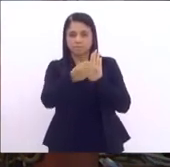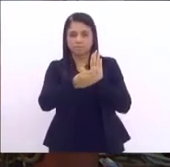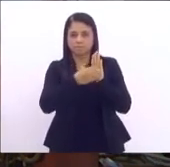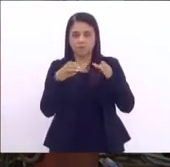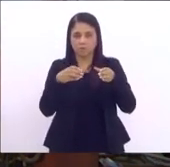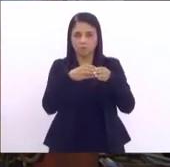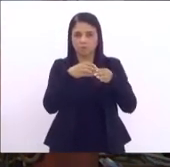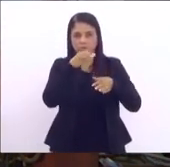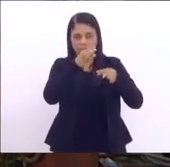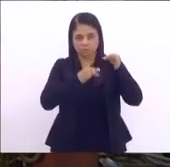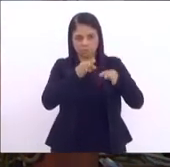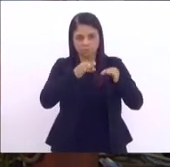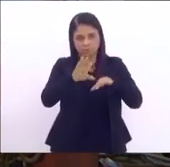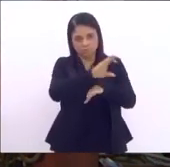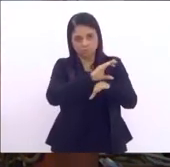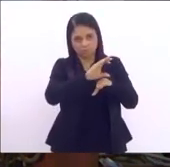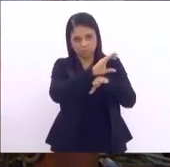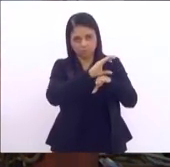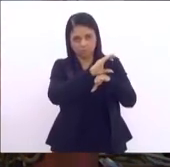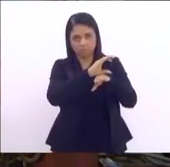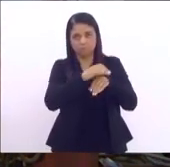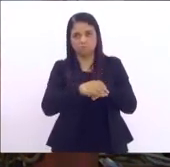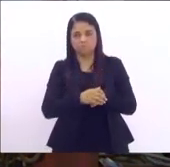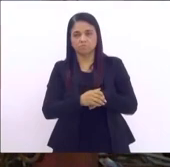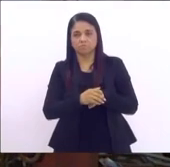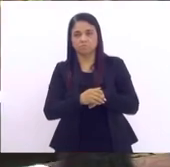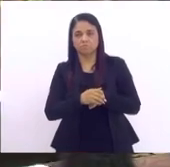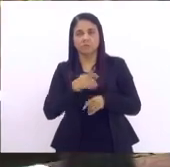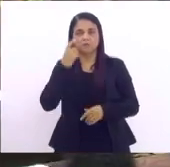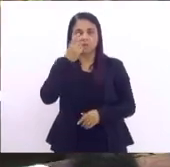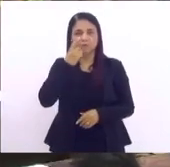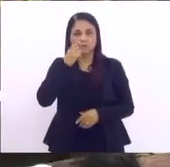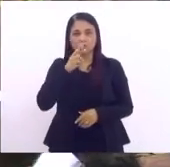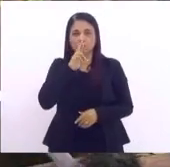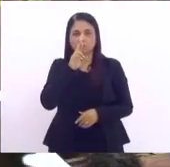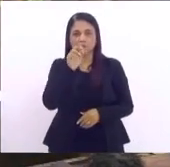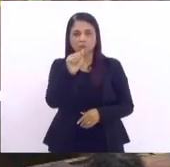Justiça, deputado Rodrigo Amorim.